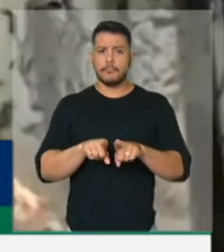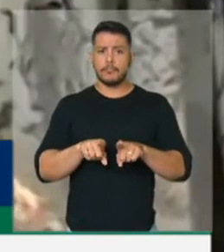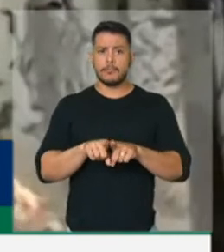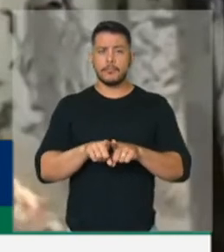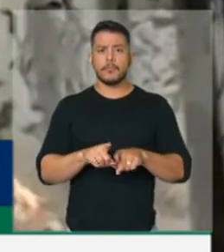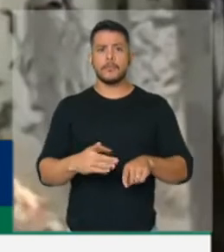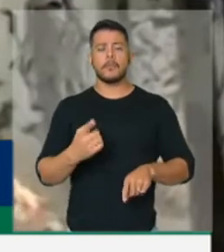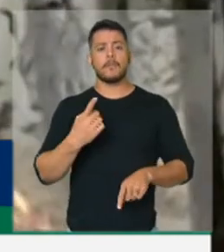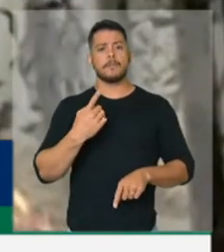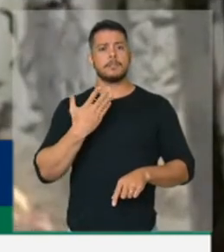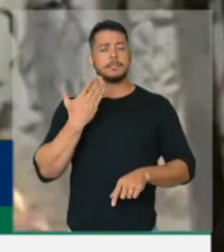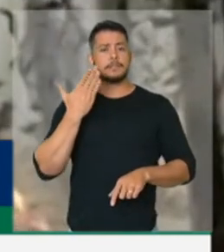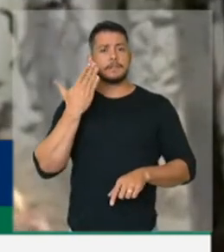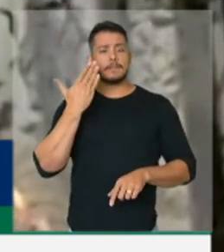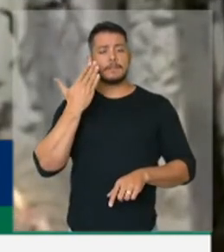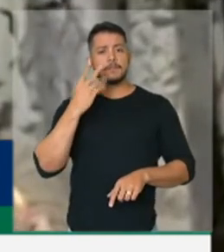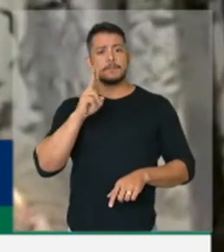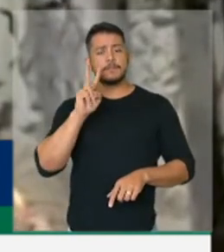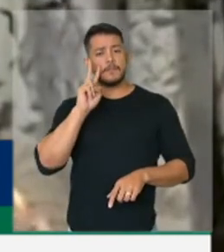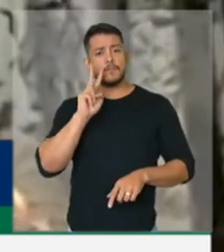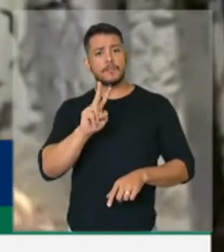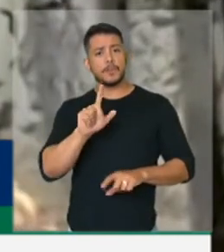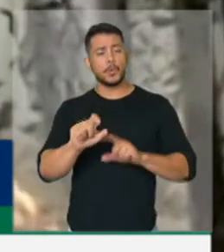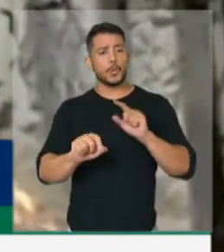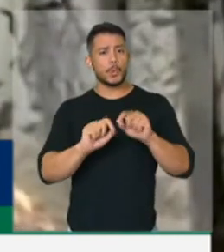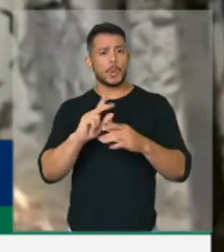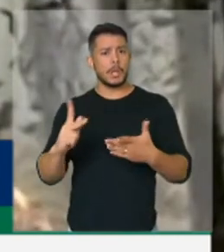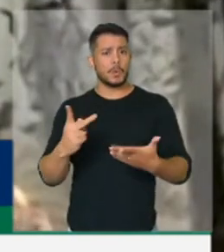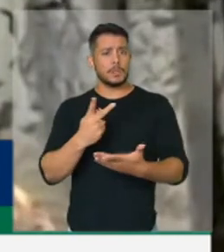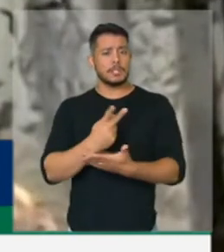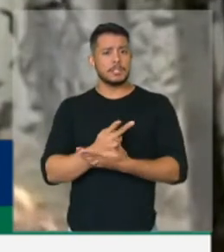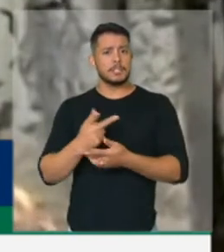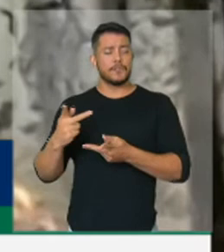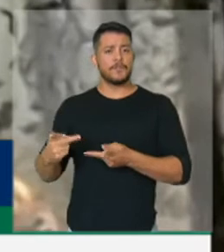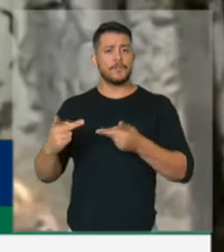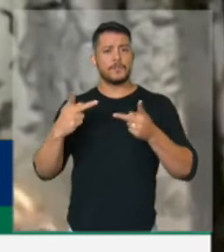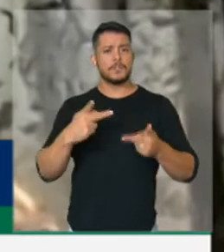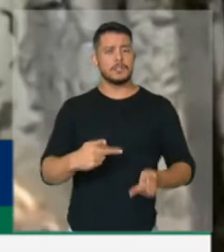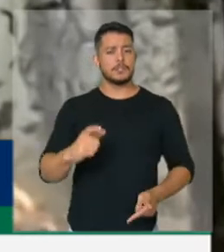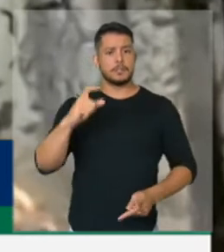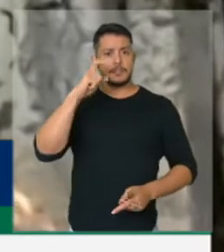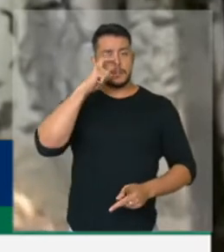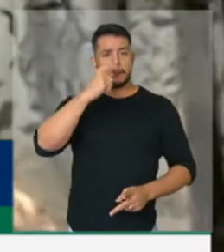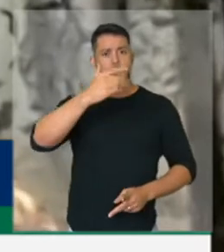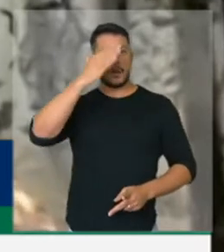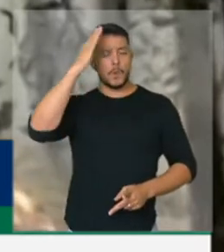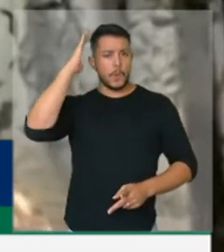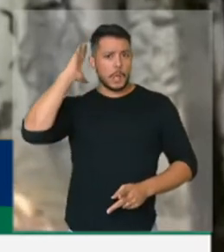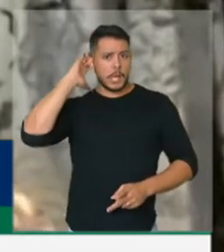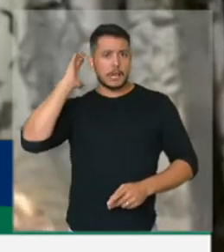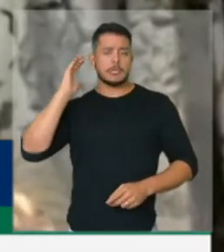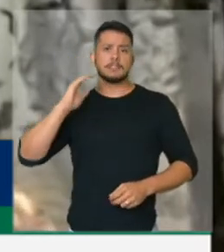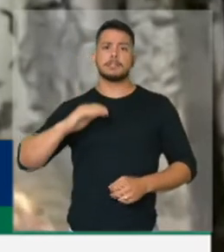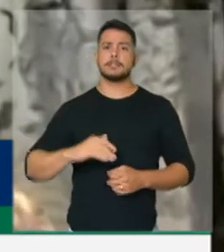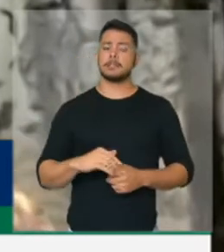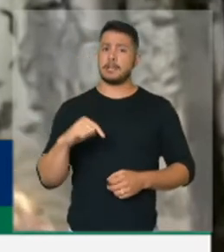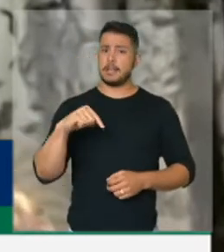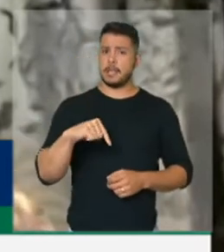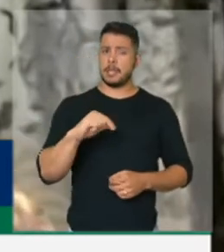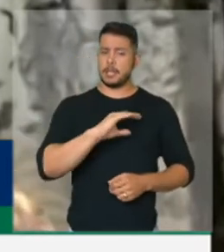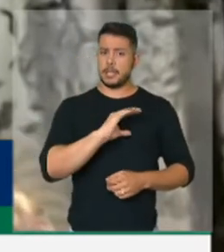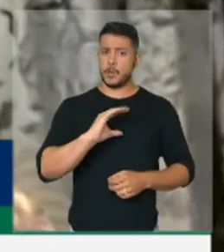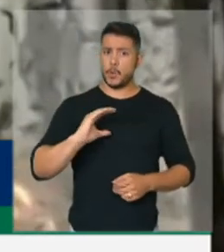ministro Paulo Guedes na Comissão Especial da Reforma Administrativa, o esculacho que está chegando no povo